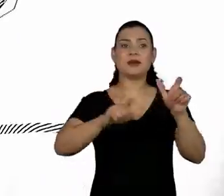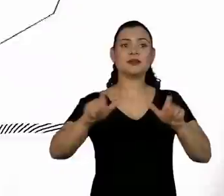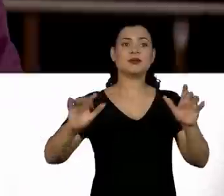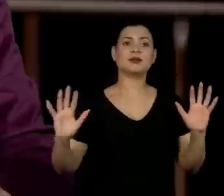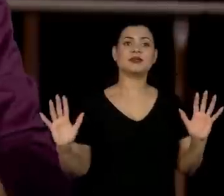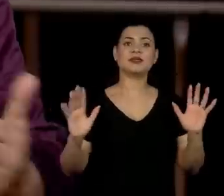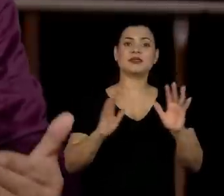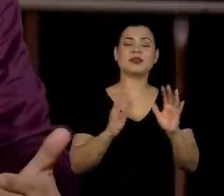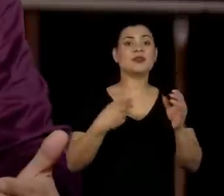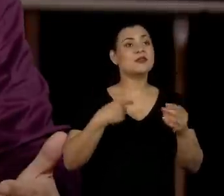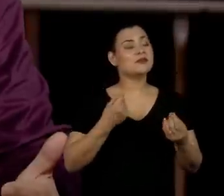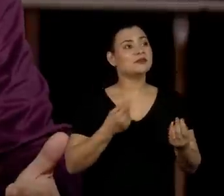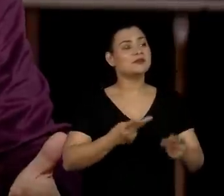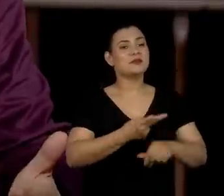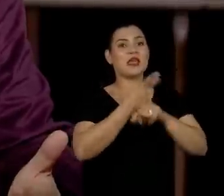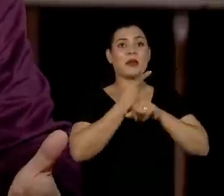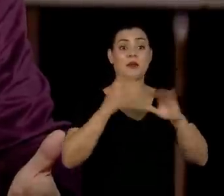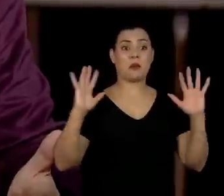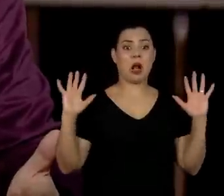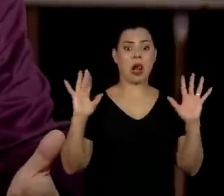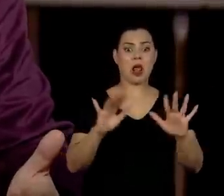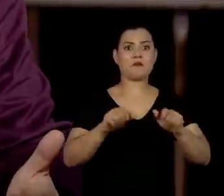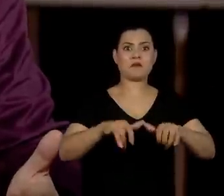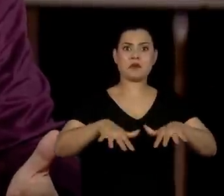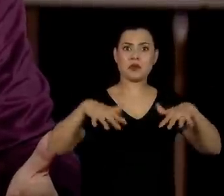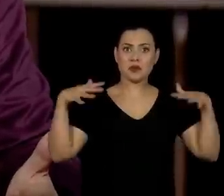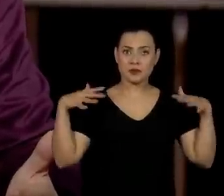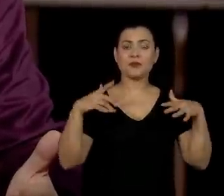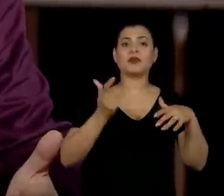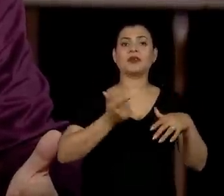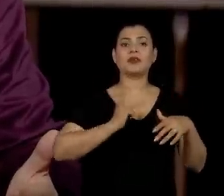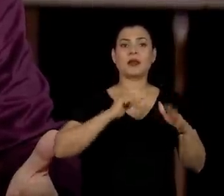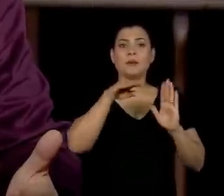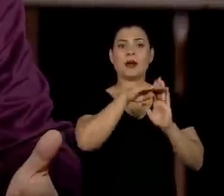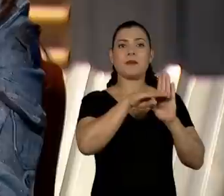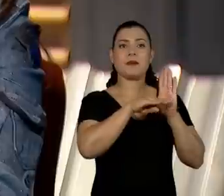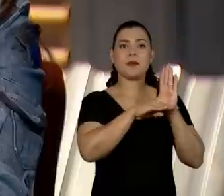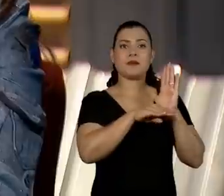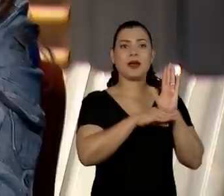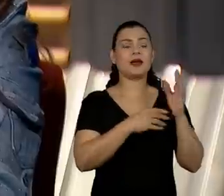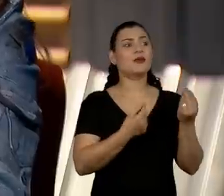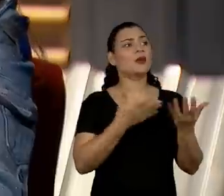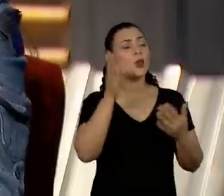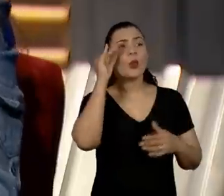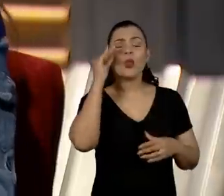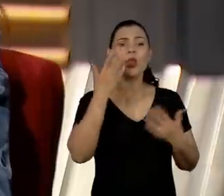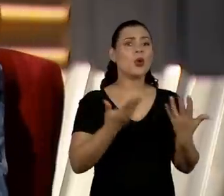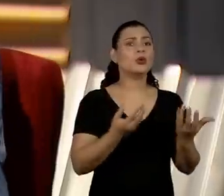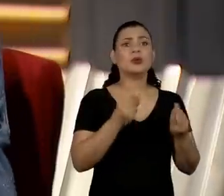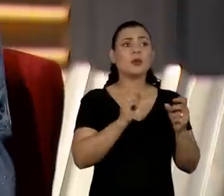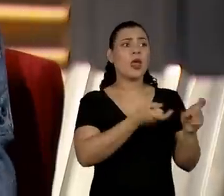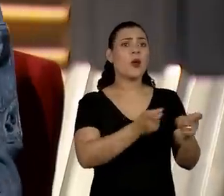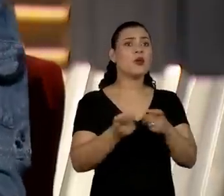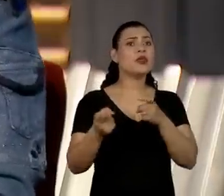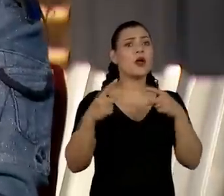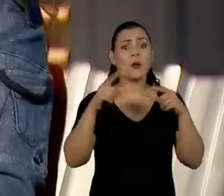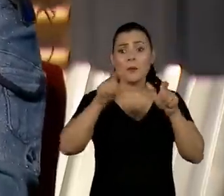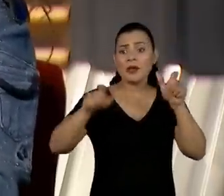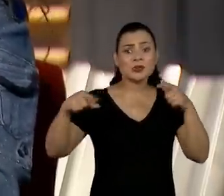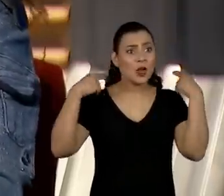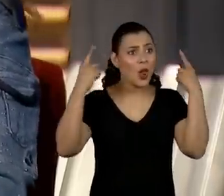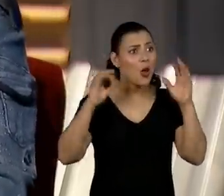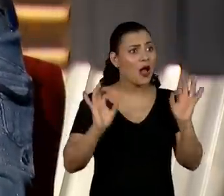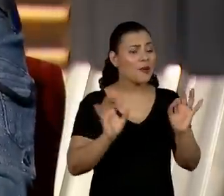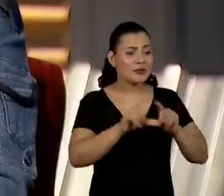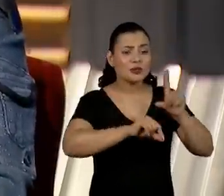que se reúne né Na hora que tem essas listas Eu sempre fico curioso que é uma reunião de gente doida também